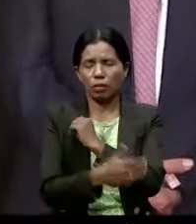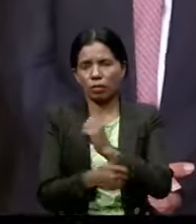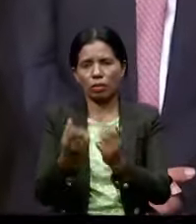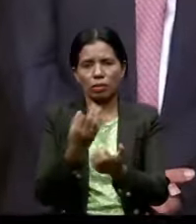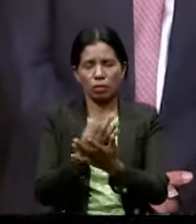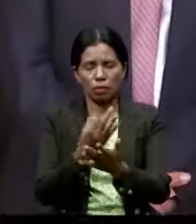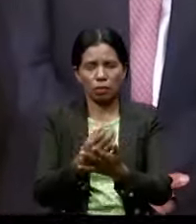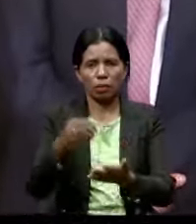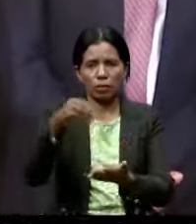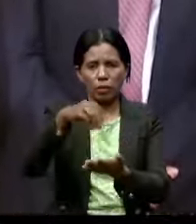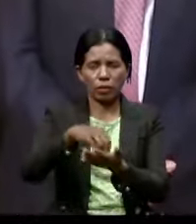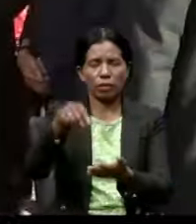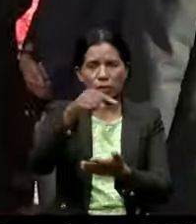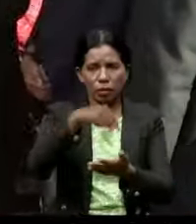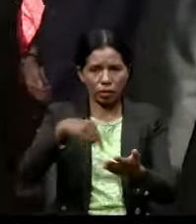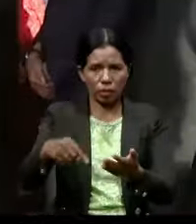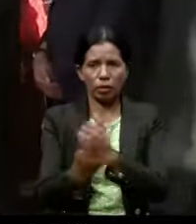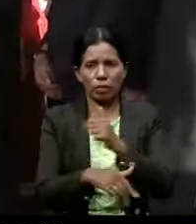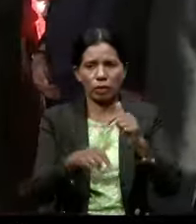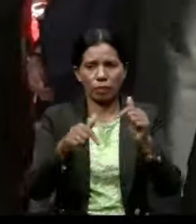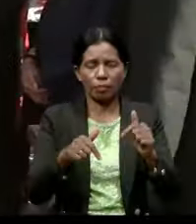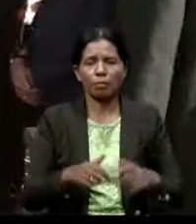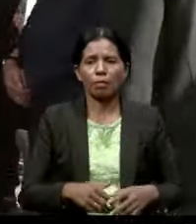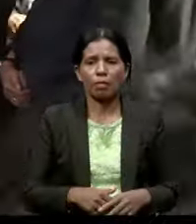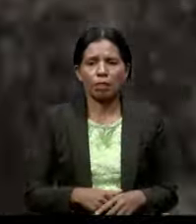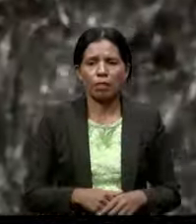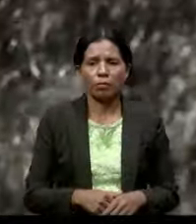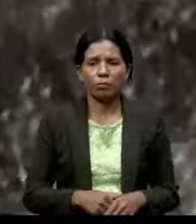bele circula de Tiarailaran. Santina de Jesus, Jacinto Fuca, GMN.